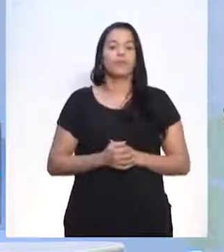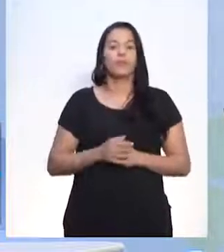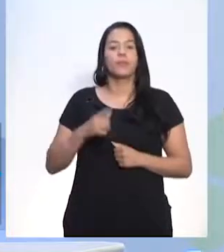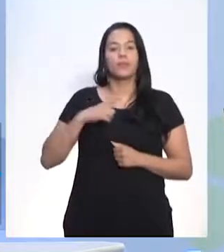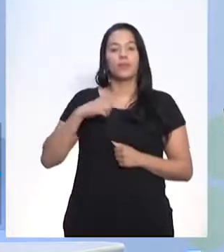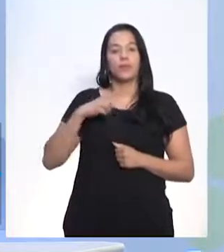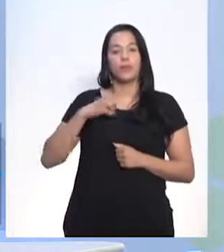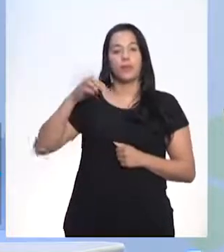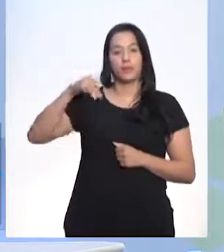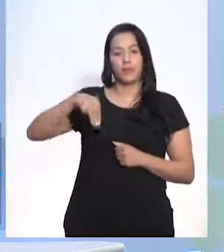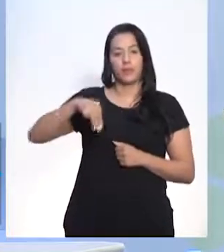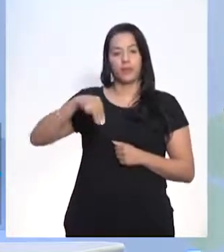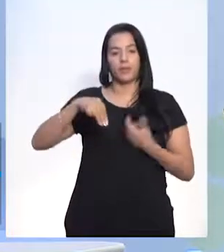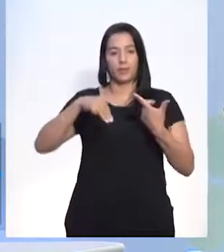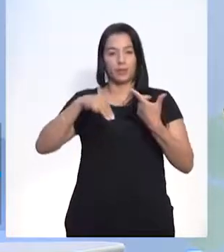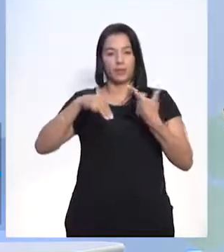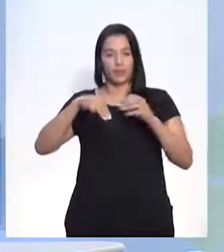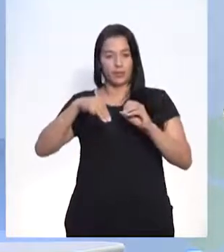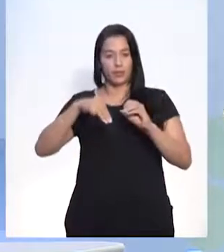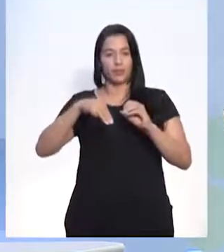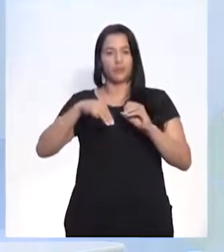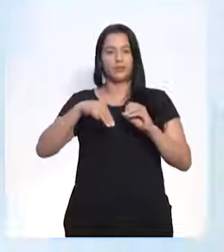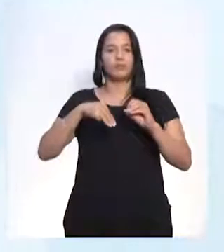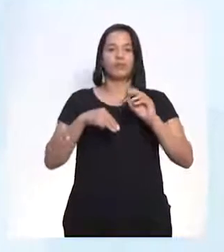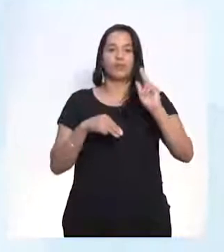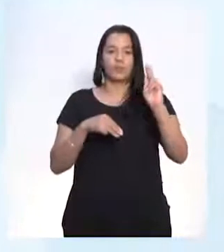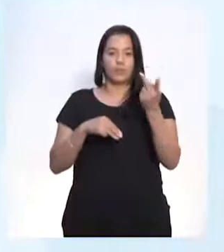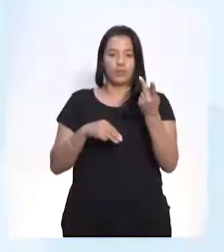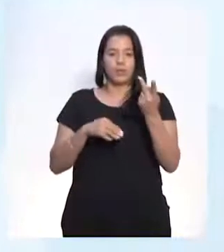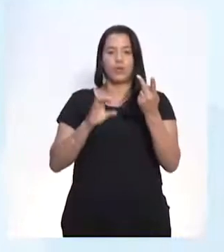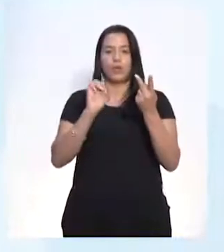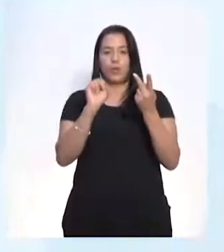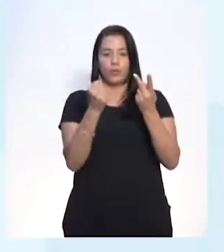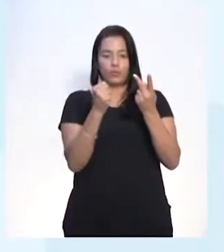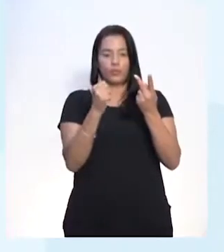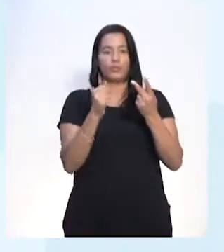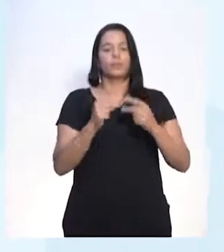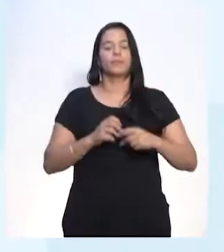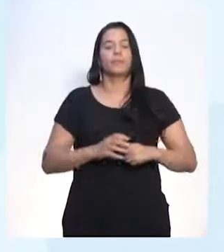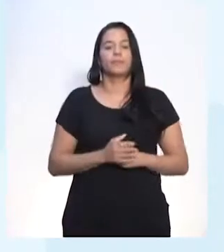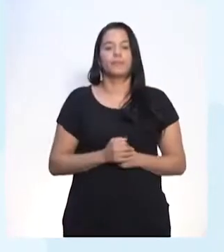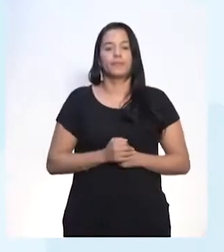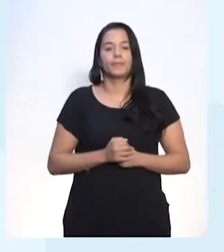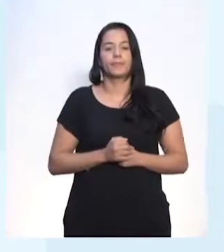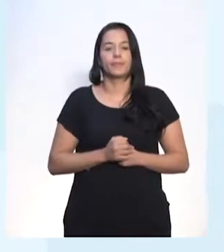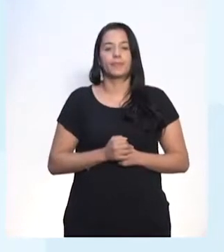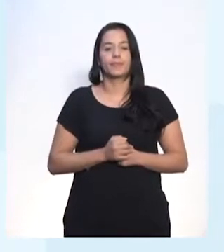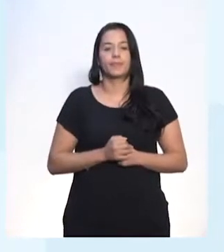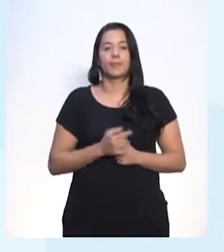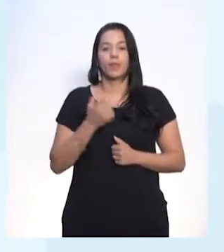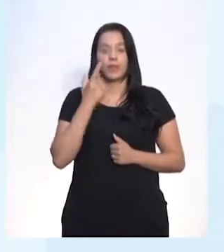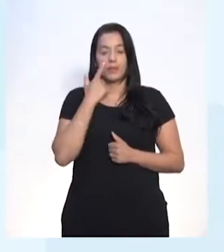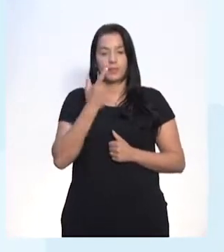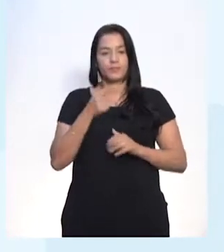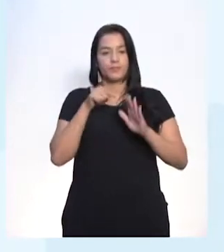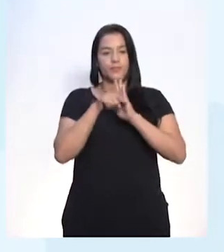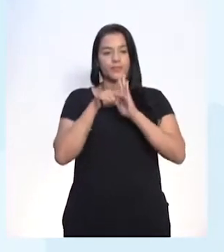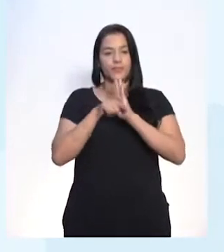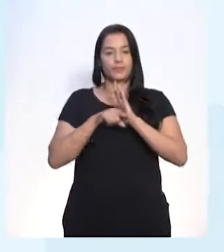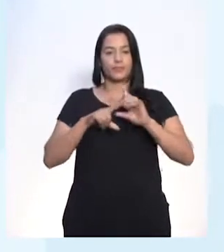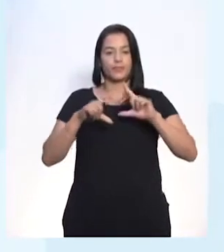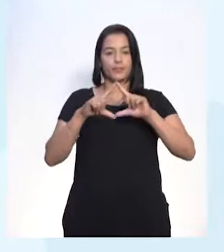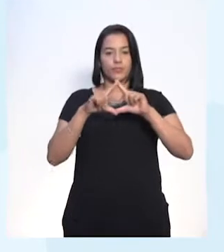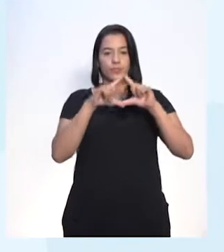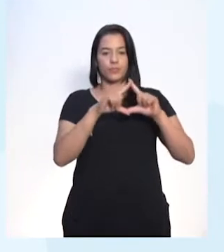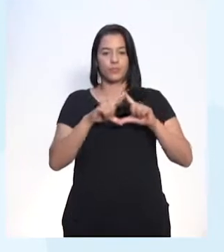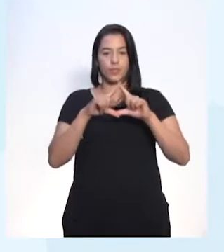o M vale 10 e o H vale 8. Perfeito. Eu vou observar o triângulo que é